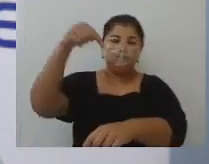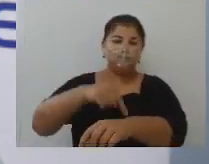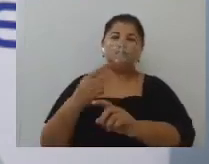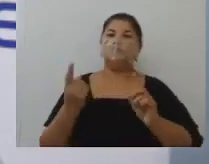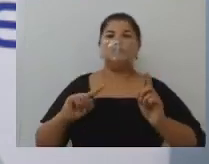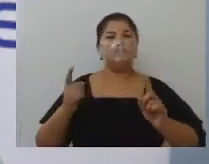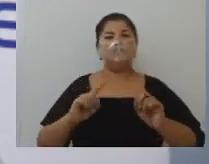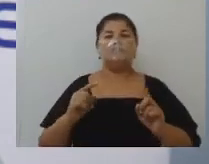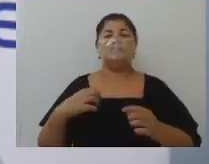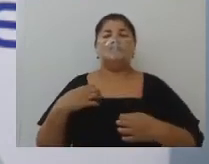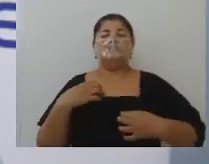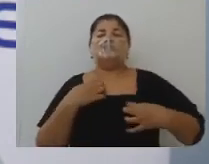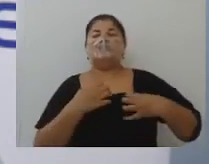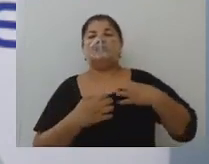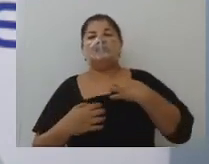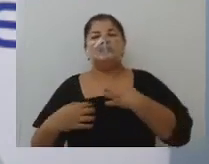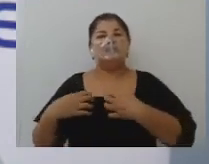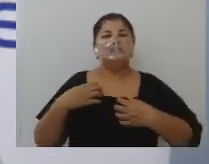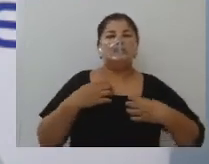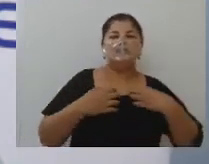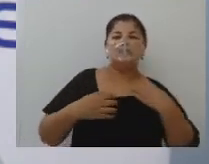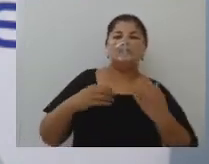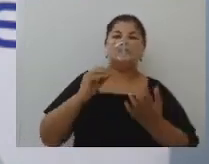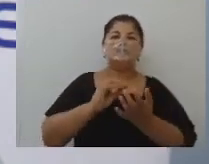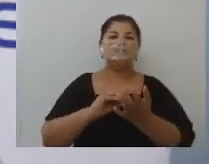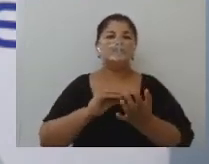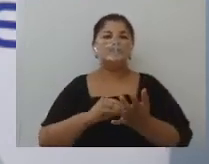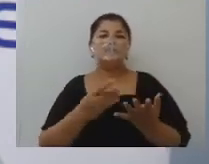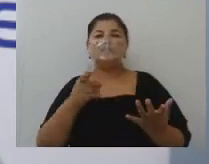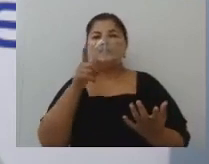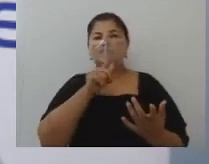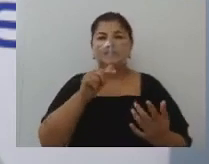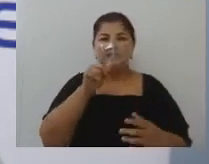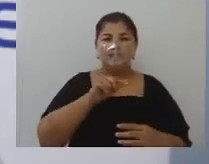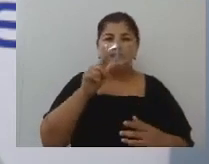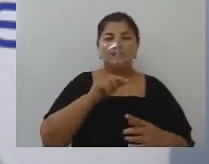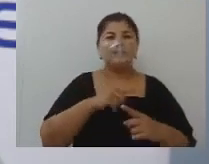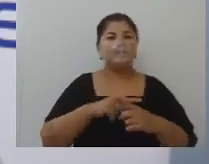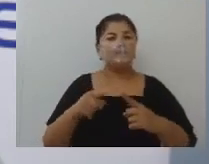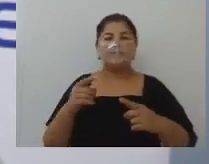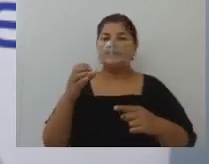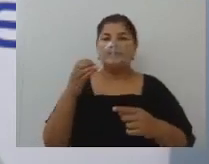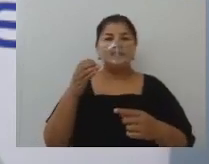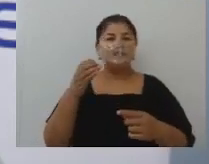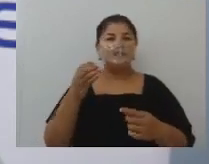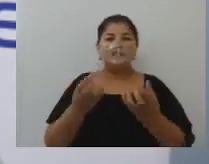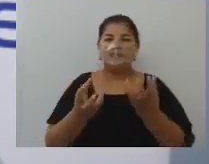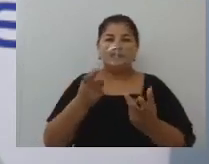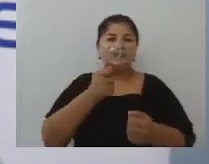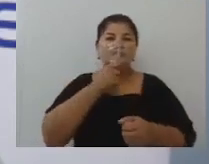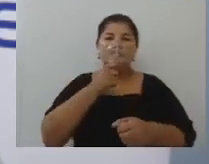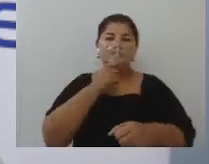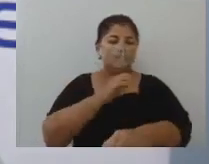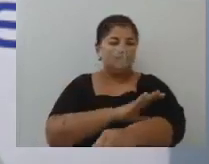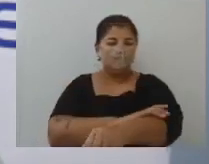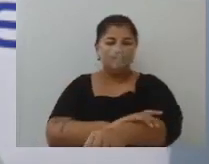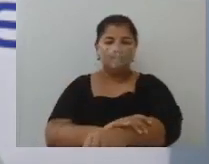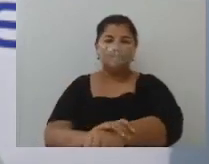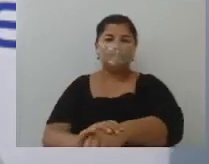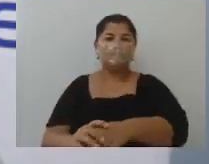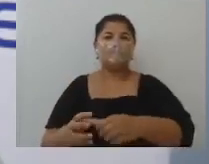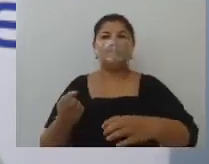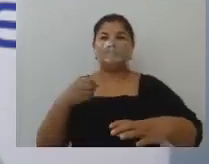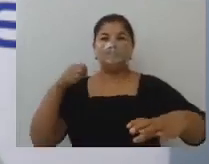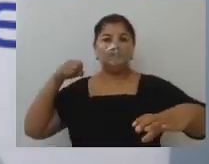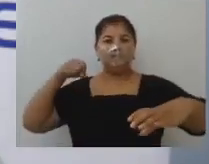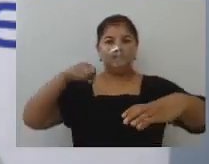um mal-estar, desidratação, tal, mas não queima a pele. A não ser que você ponha a mão como estava no maçarico